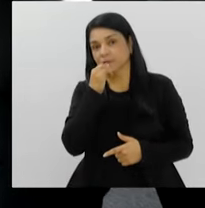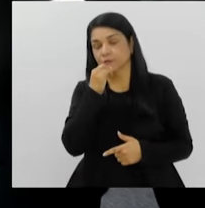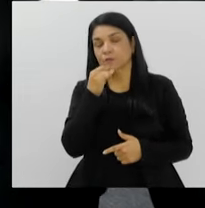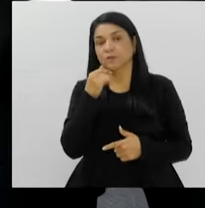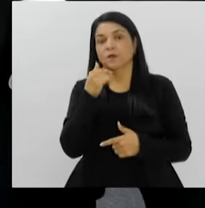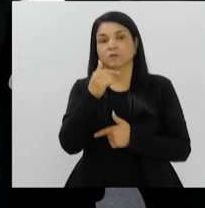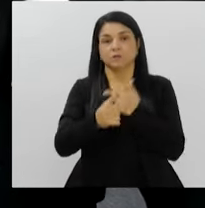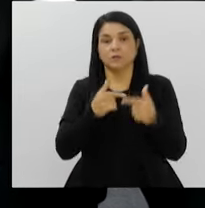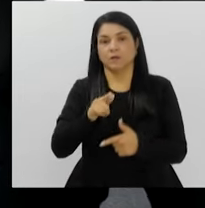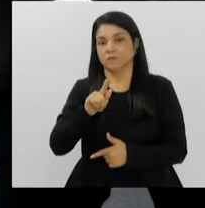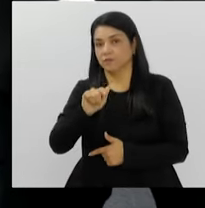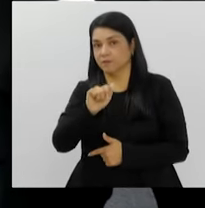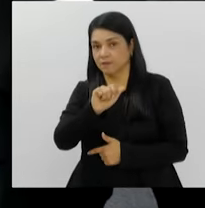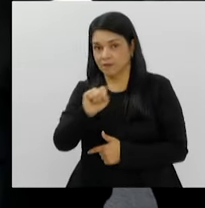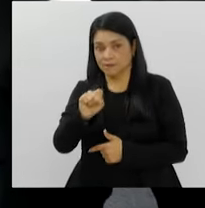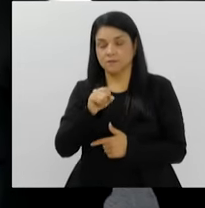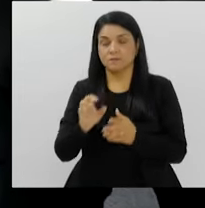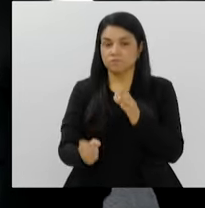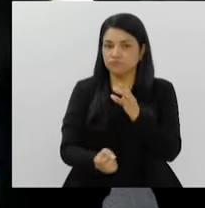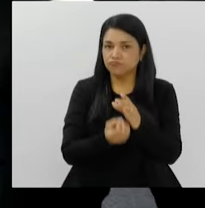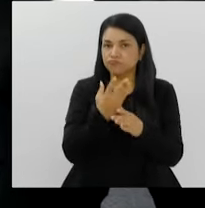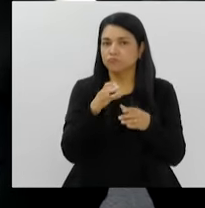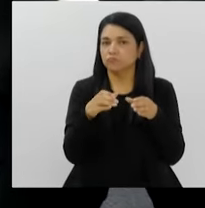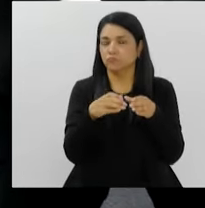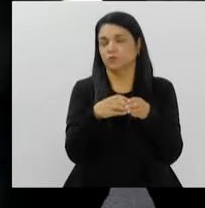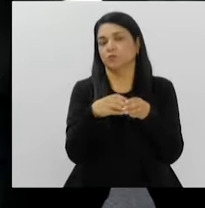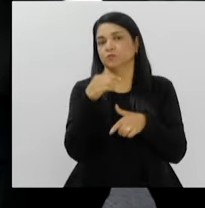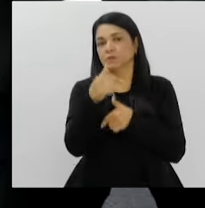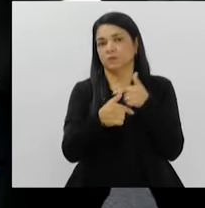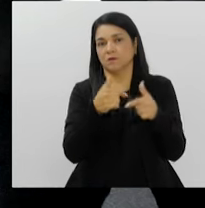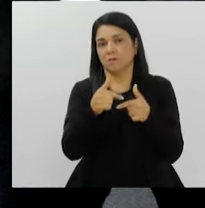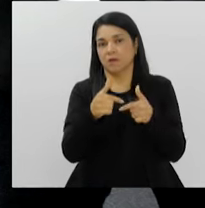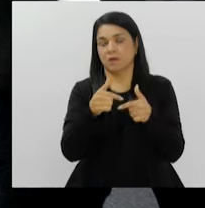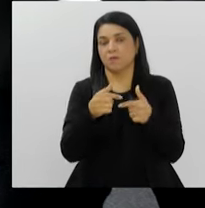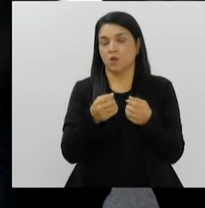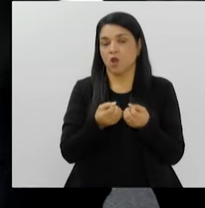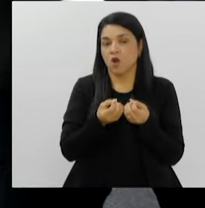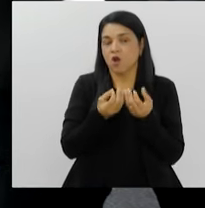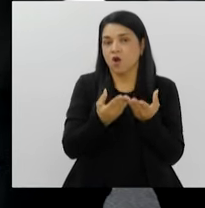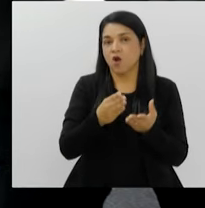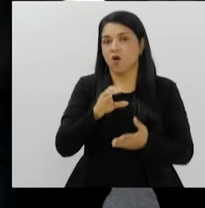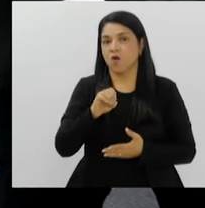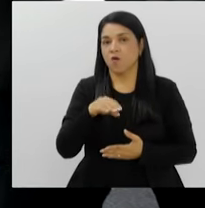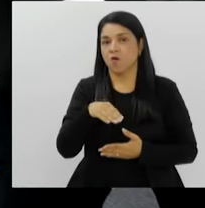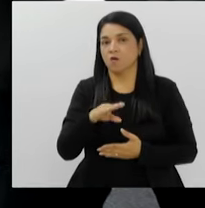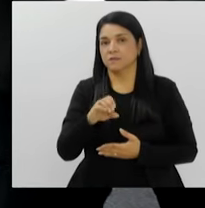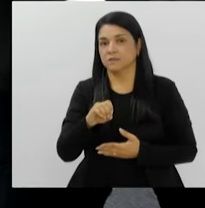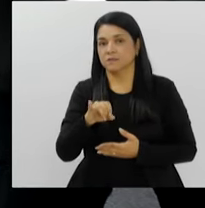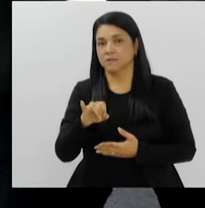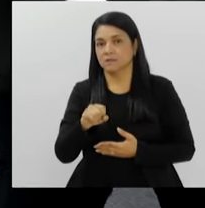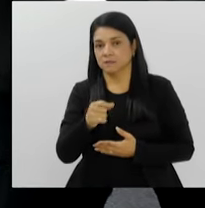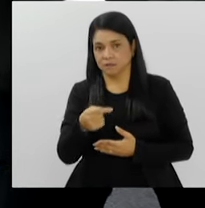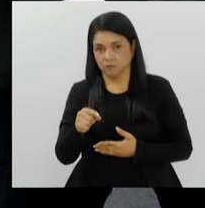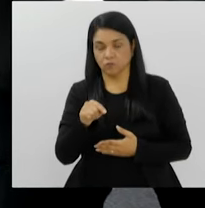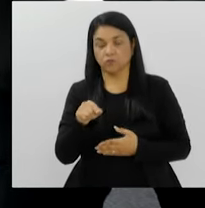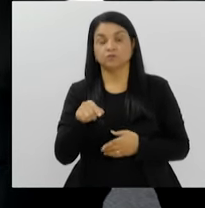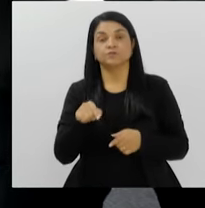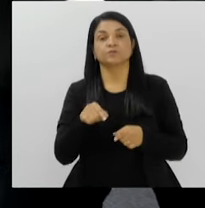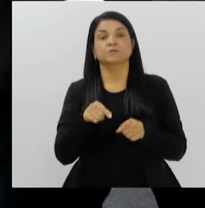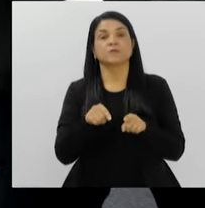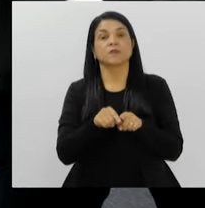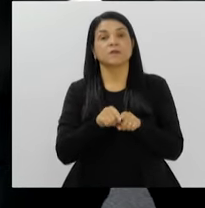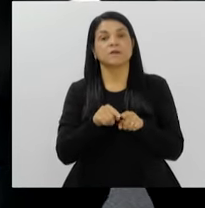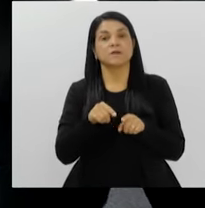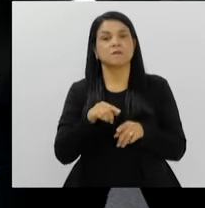gás, criou um grupo de trabalho para falar da concessão, mas ignorou a existência de uma CPI nessa casa que